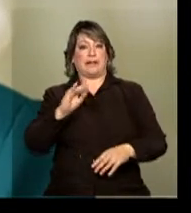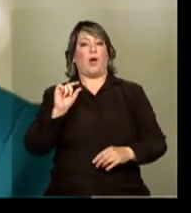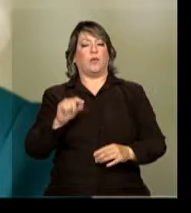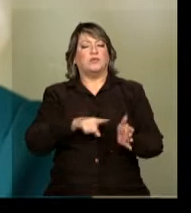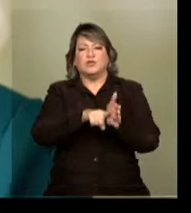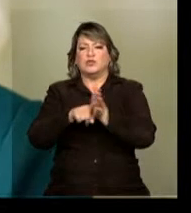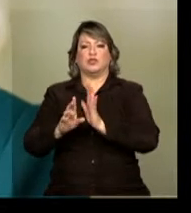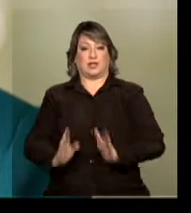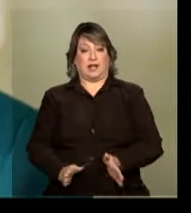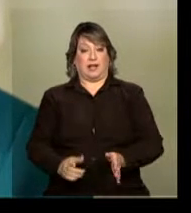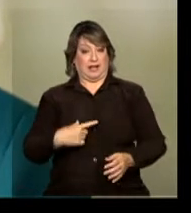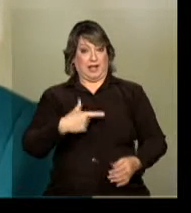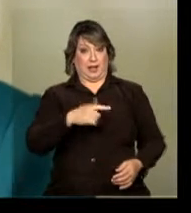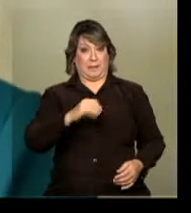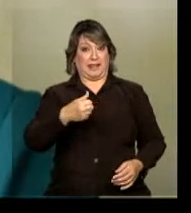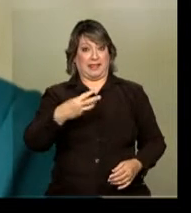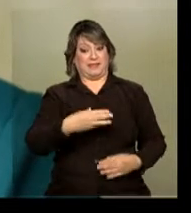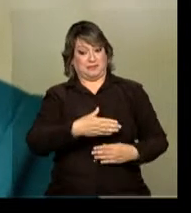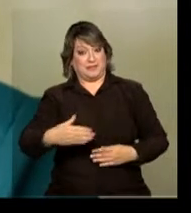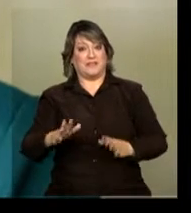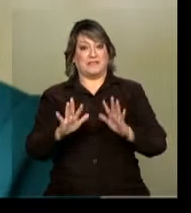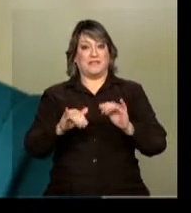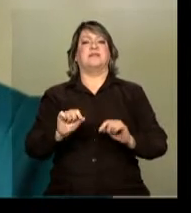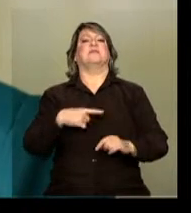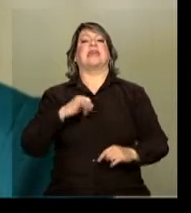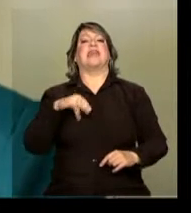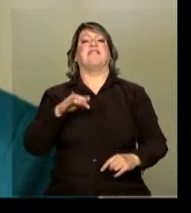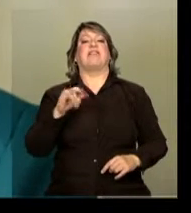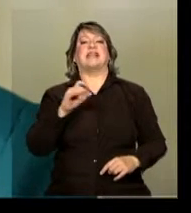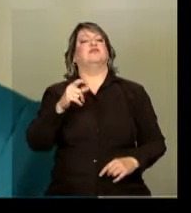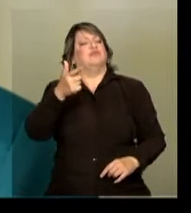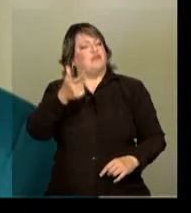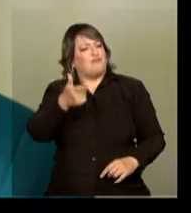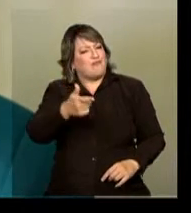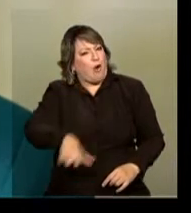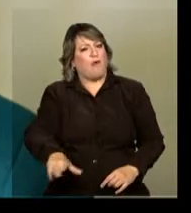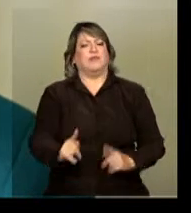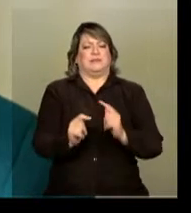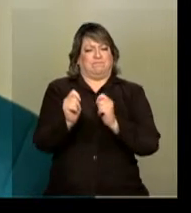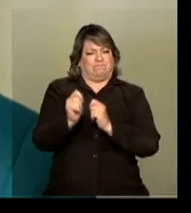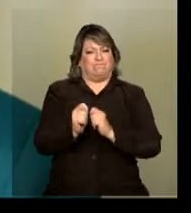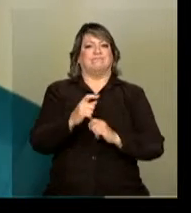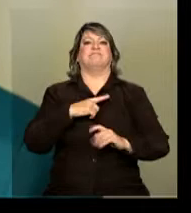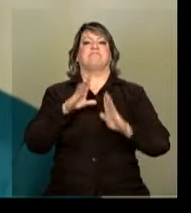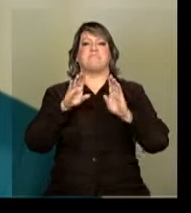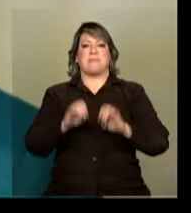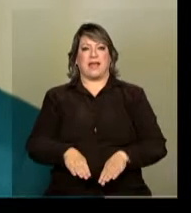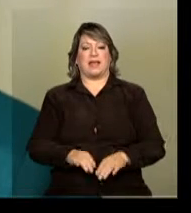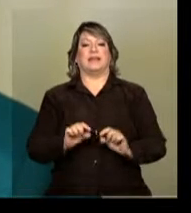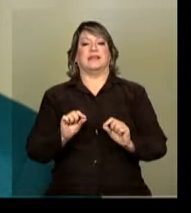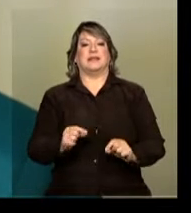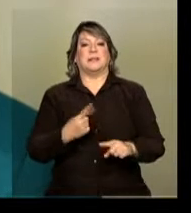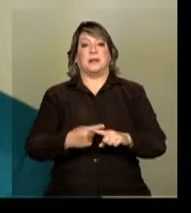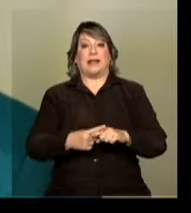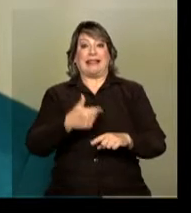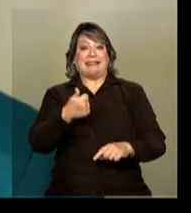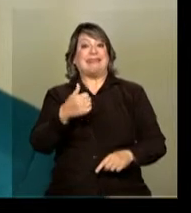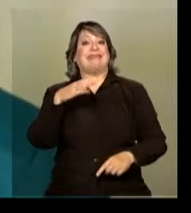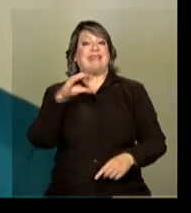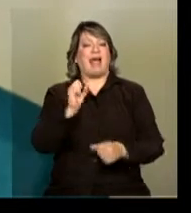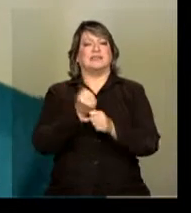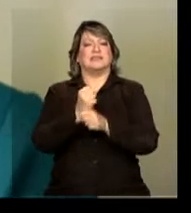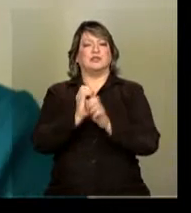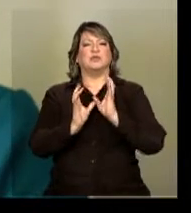vamos fechar 2013 como inflação mais uma vez dentro da meta o décimo ano consecutivo